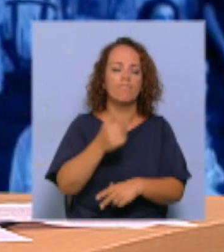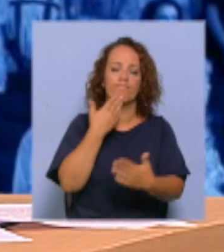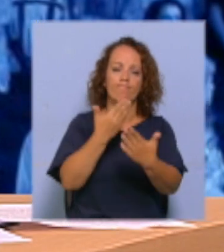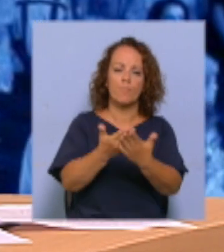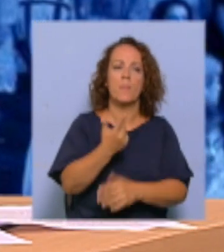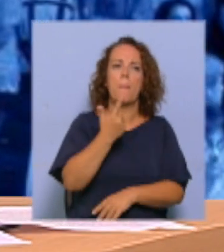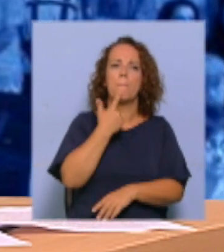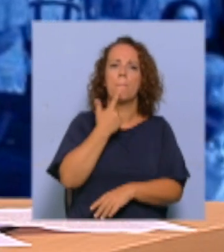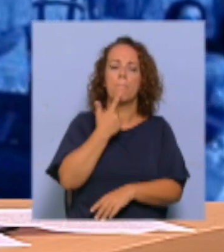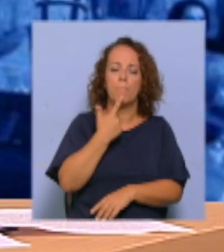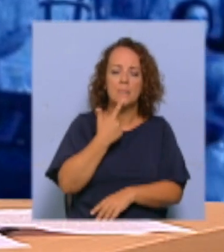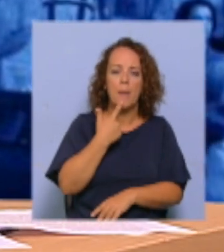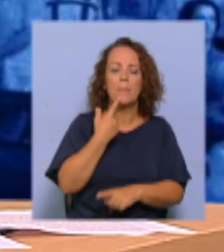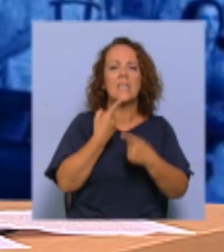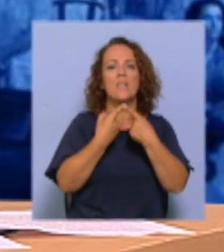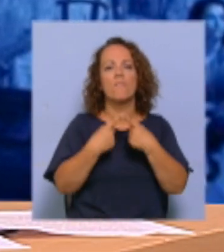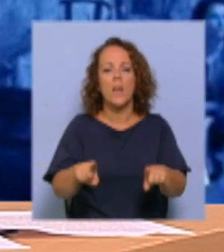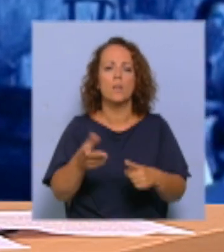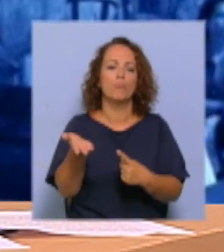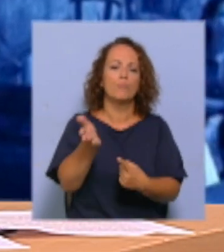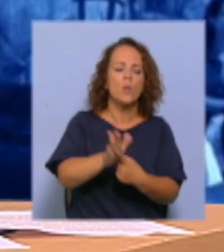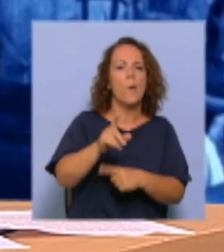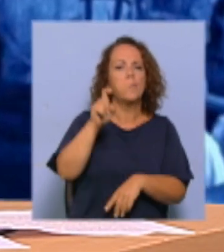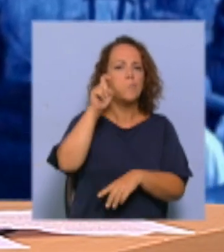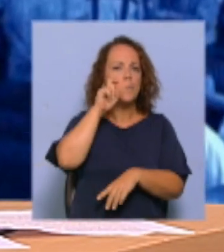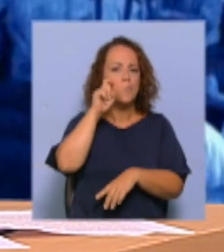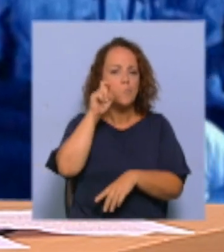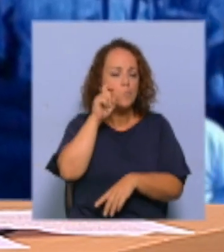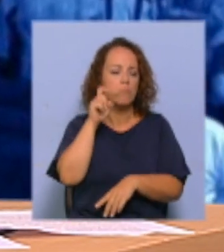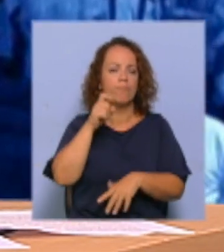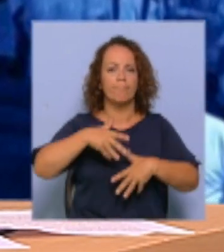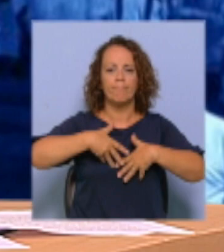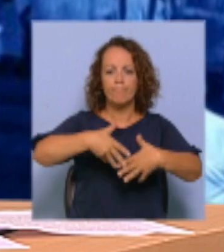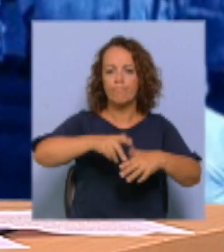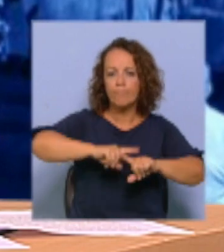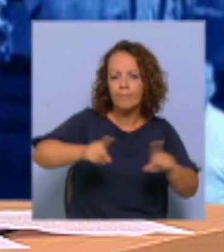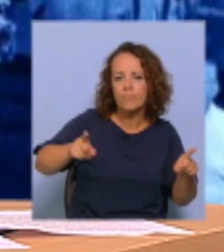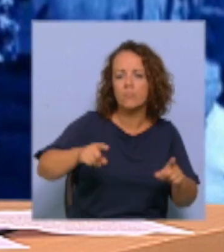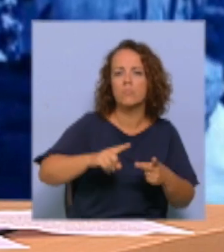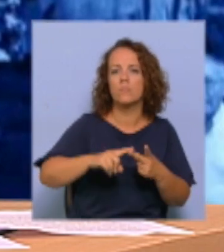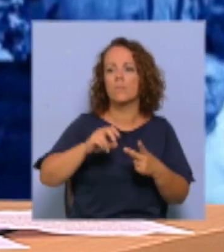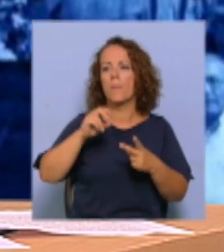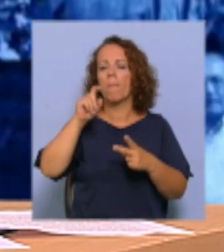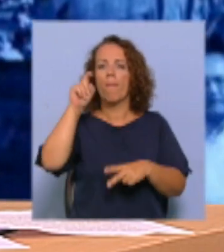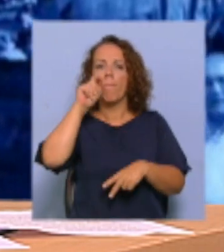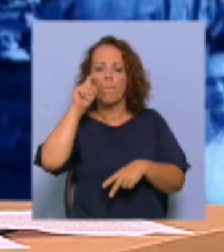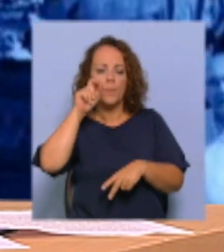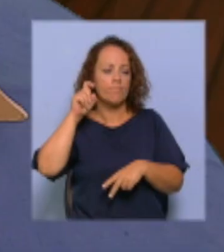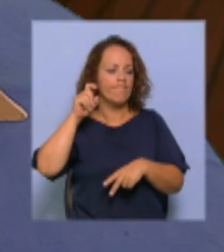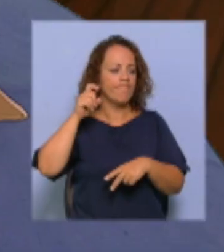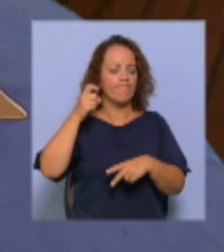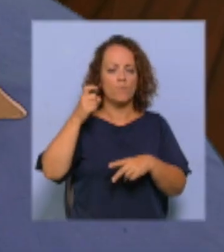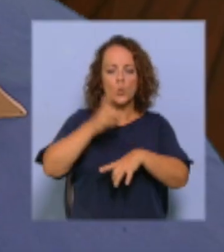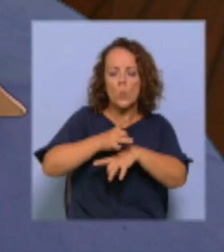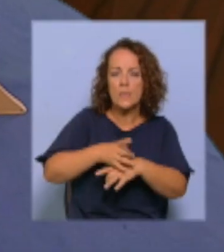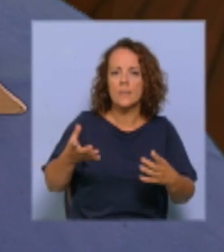os métodos de contracepção e a aprendizagem da boa utilização dos